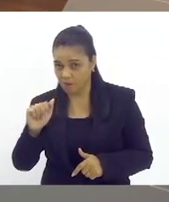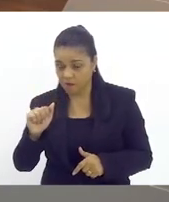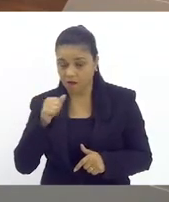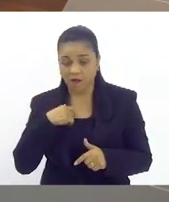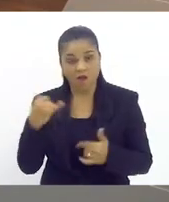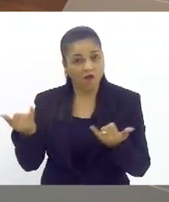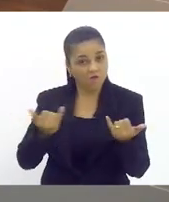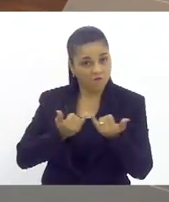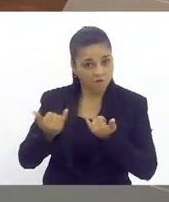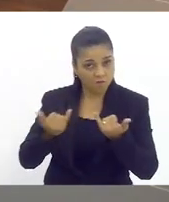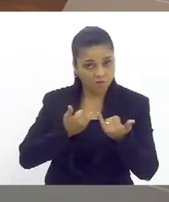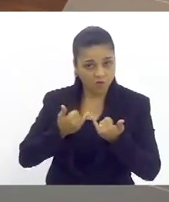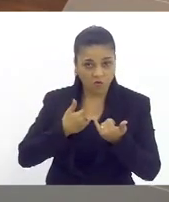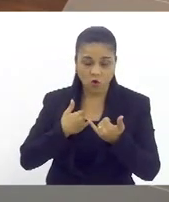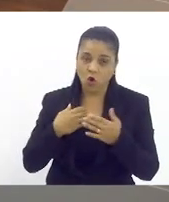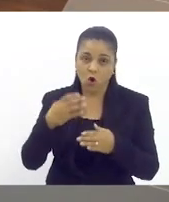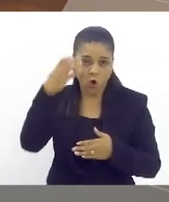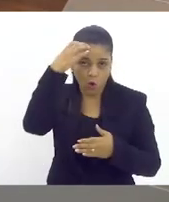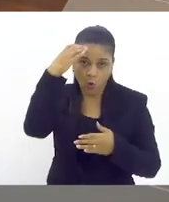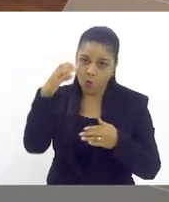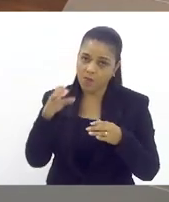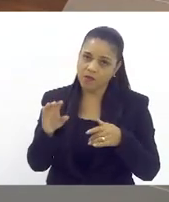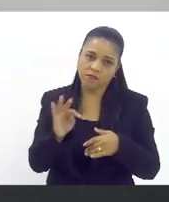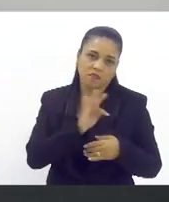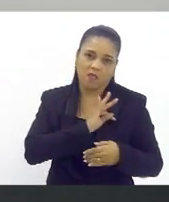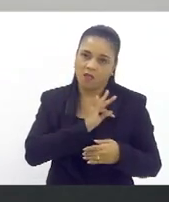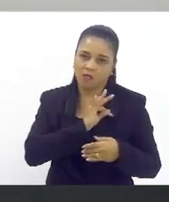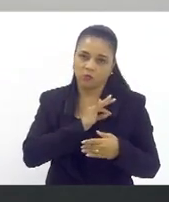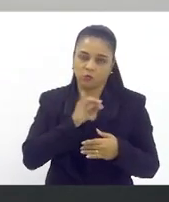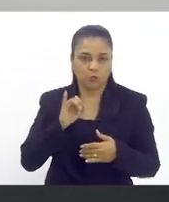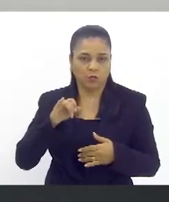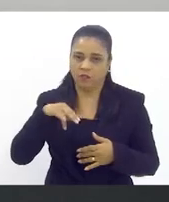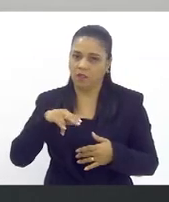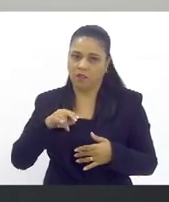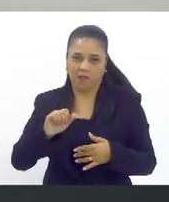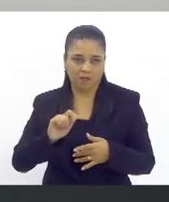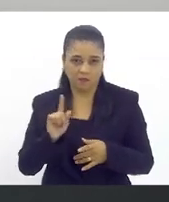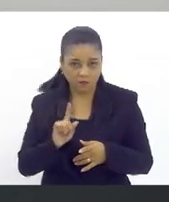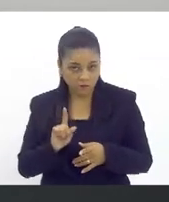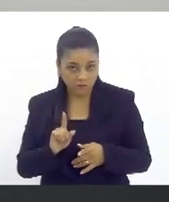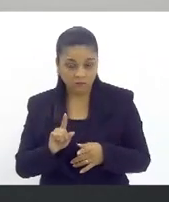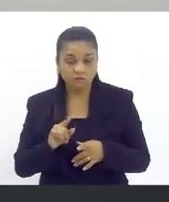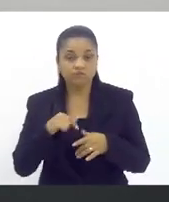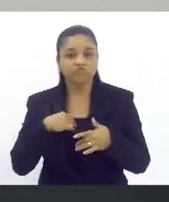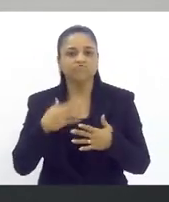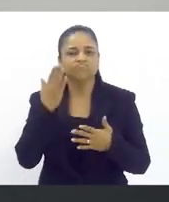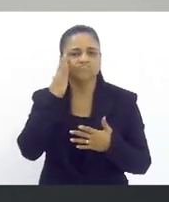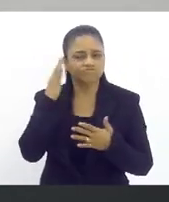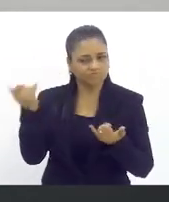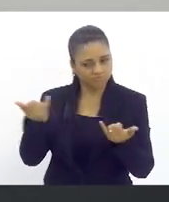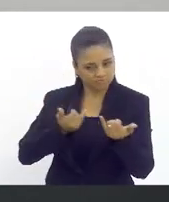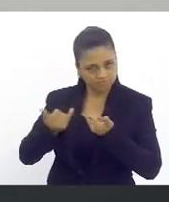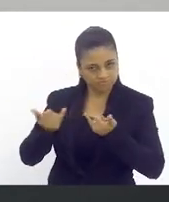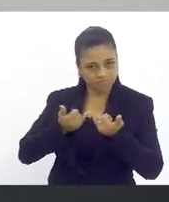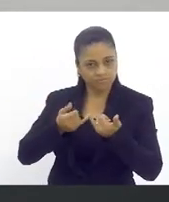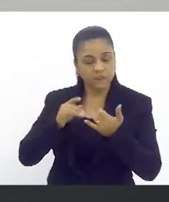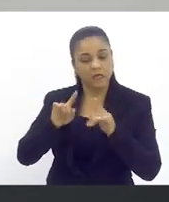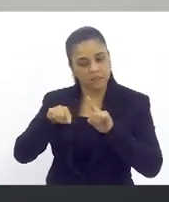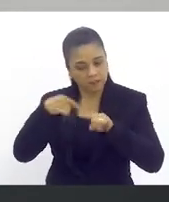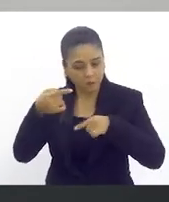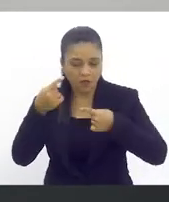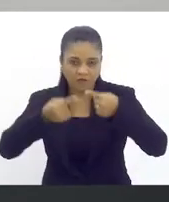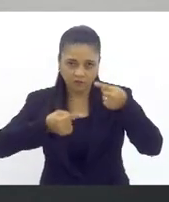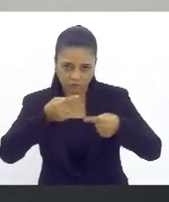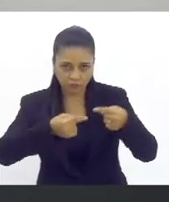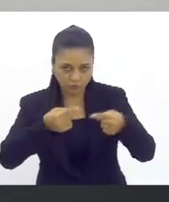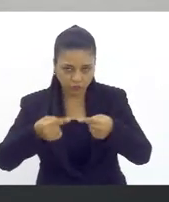é culpa dos técnicos do Enéa Pelo amor de Deus né mas nós temos Pelo que eu sei mas isso vai ser contestado Espero